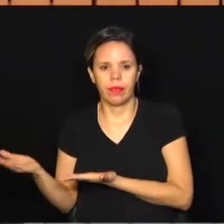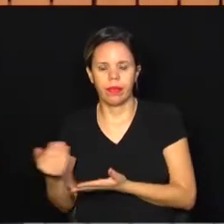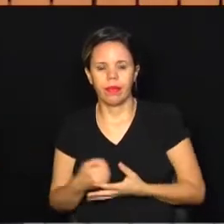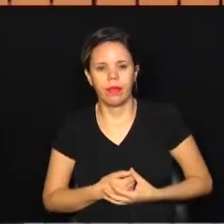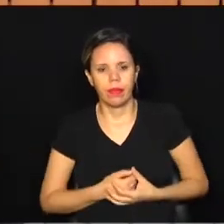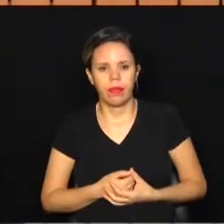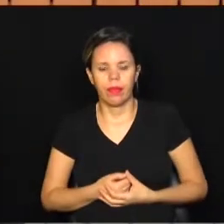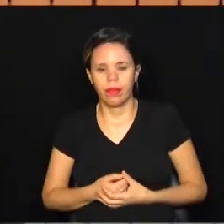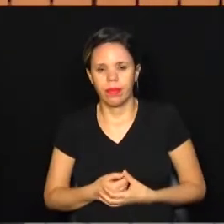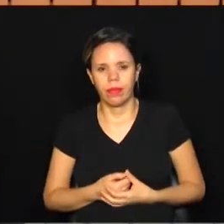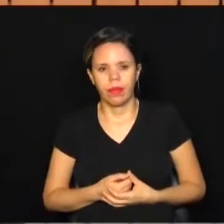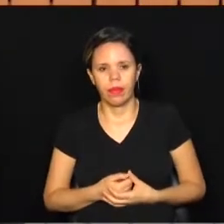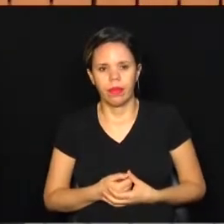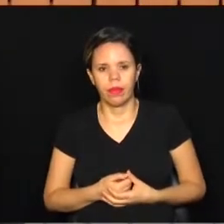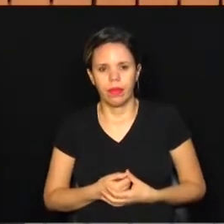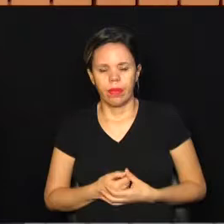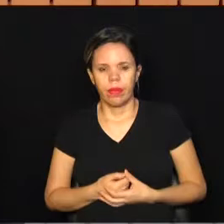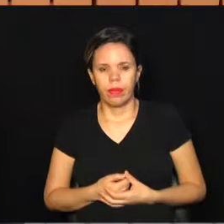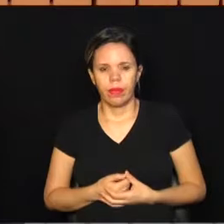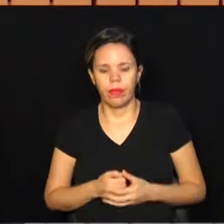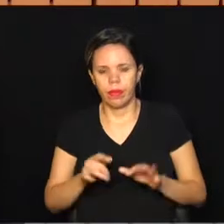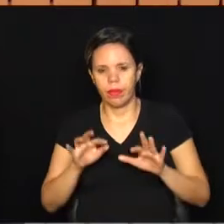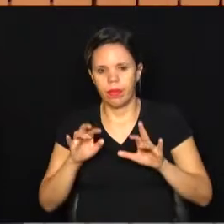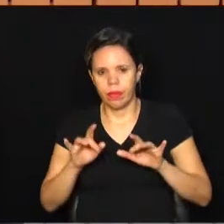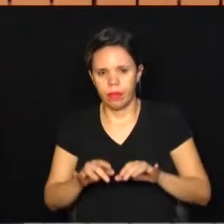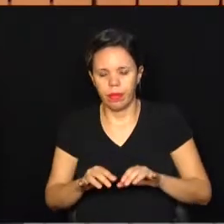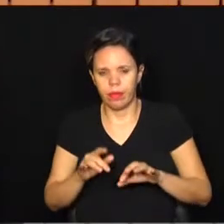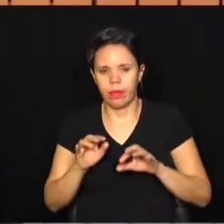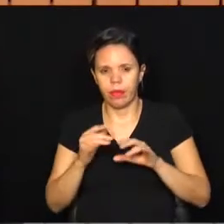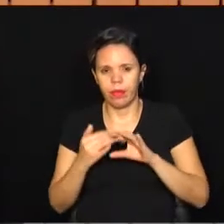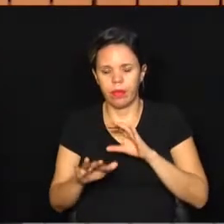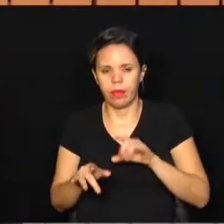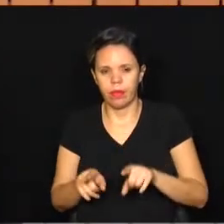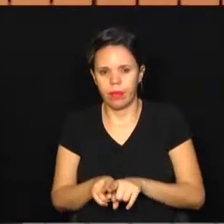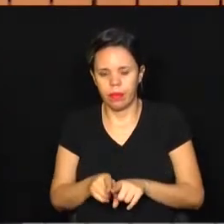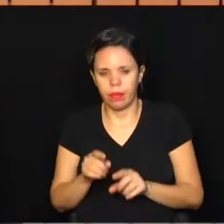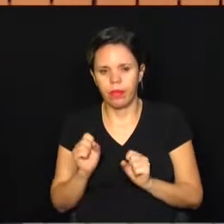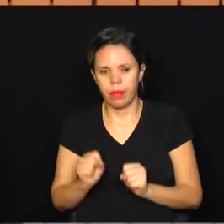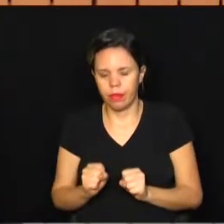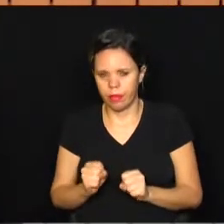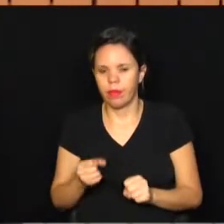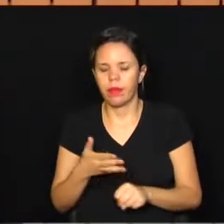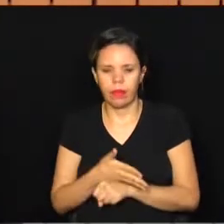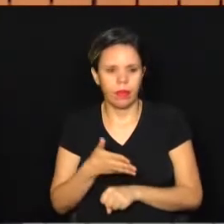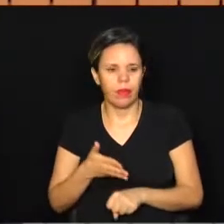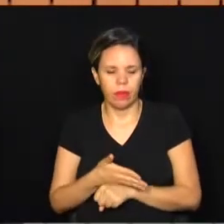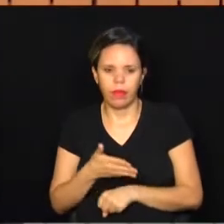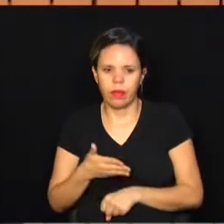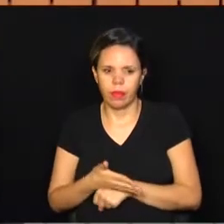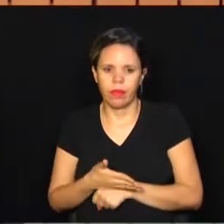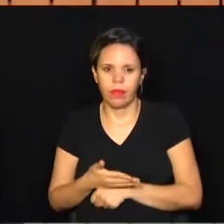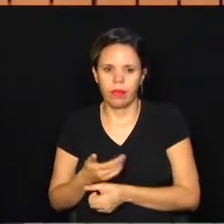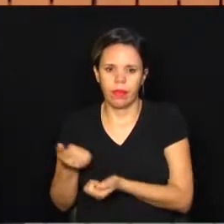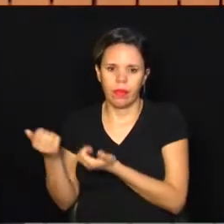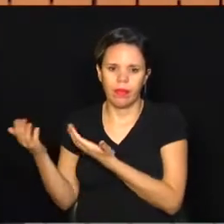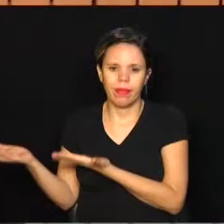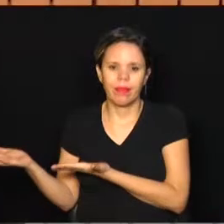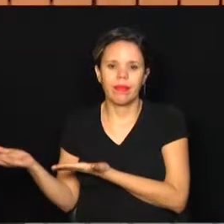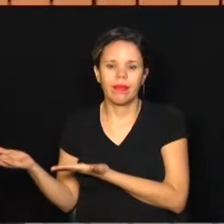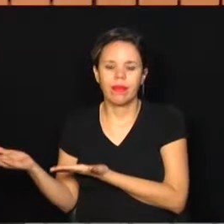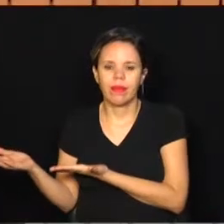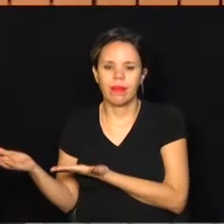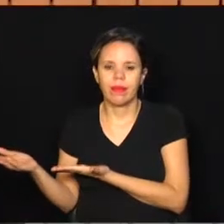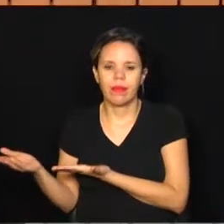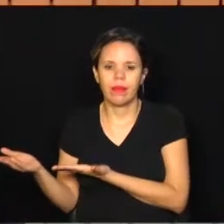97829-3776. Pelo e-mail, pelo e-mail também você pode participar, está nos acompanhando, basta